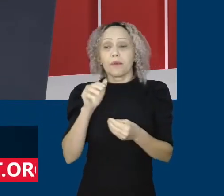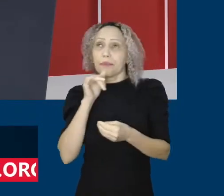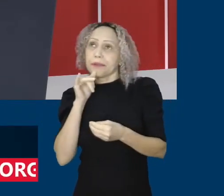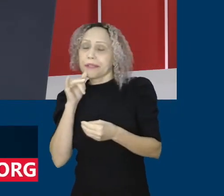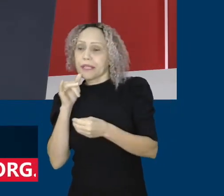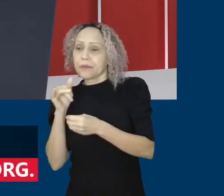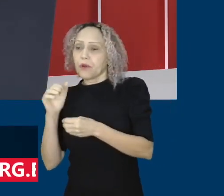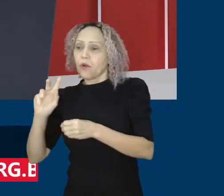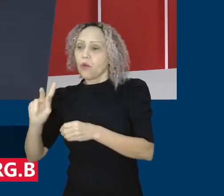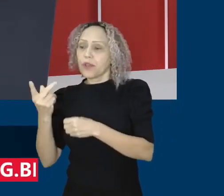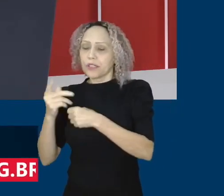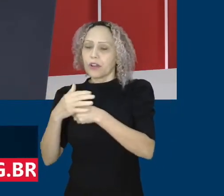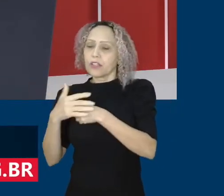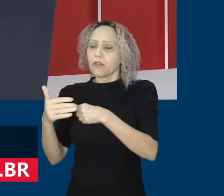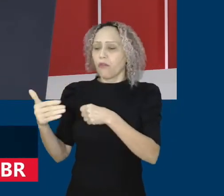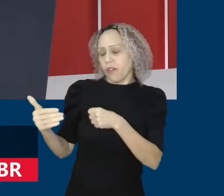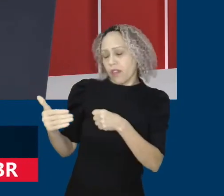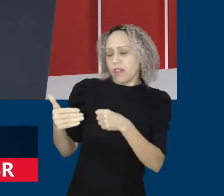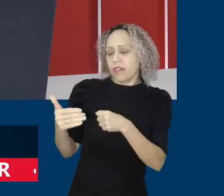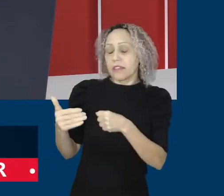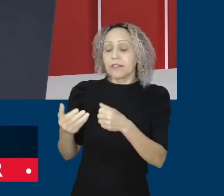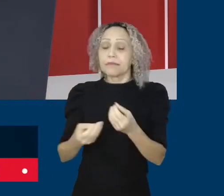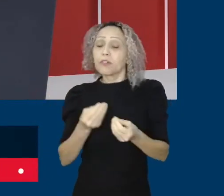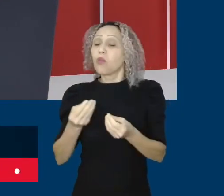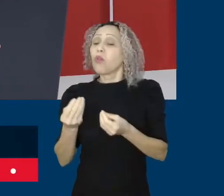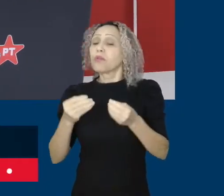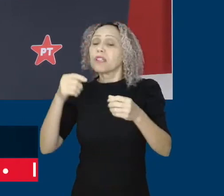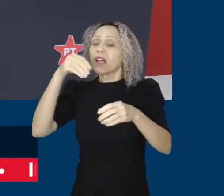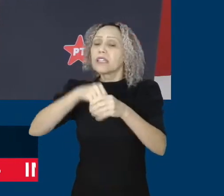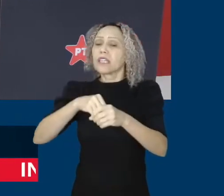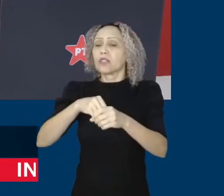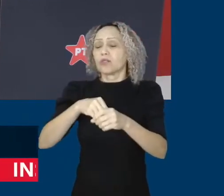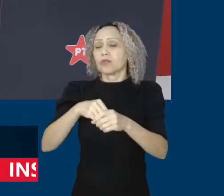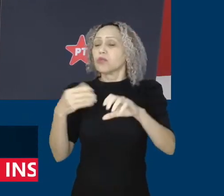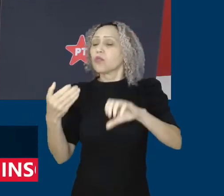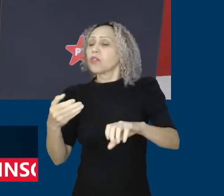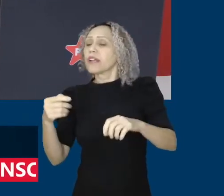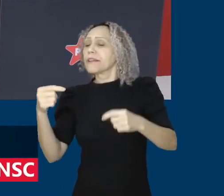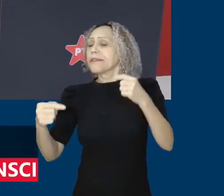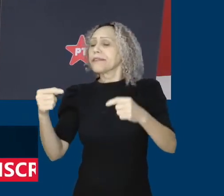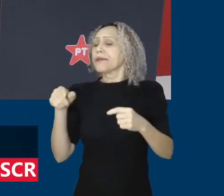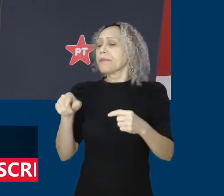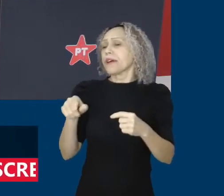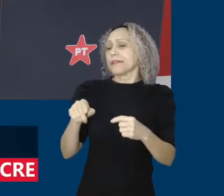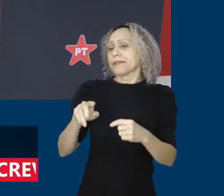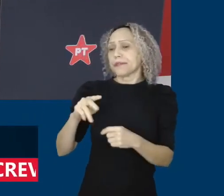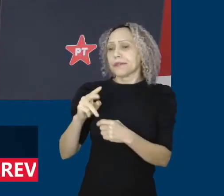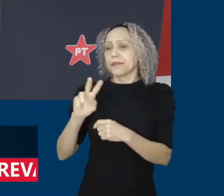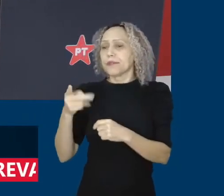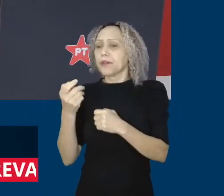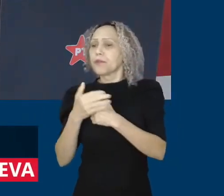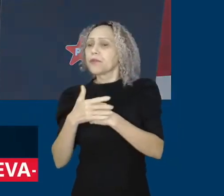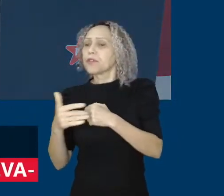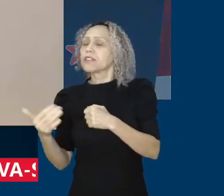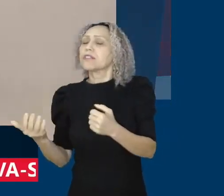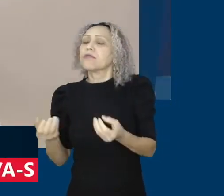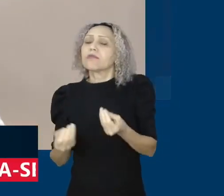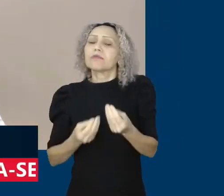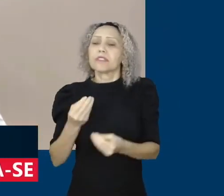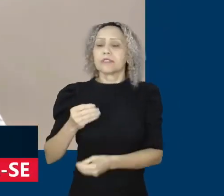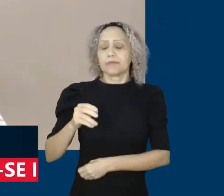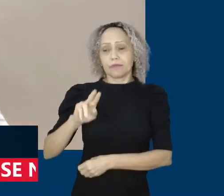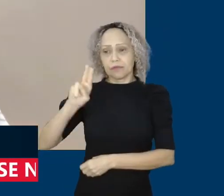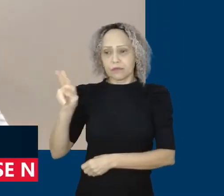deputado, atualmente no parlamento? Olha, é um potencial enorme, um debate novo, não é?